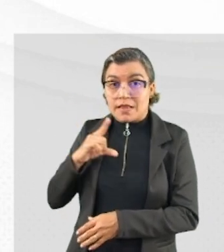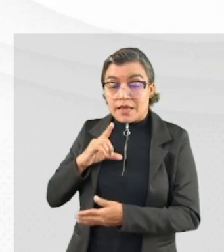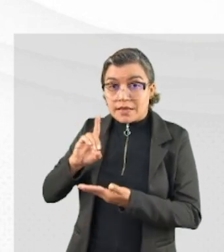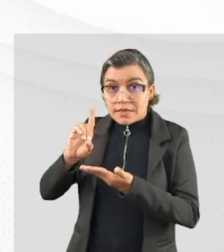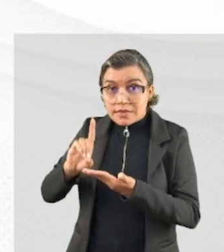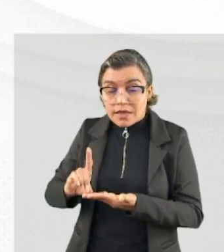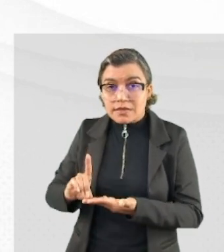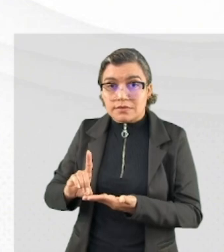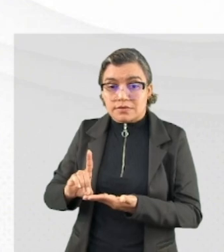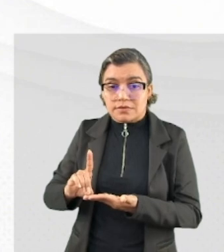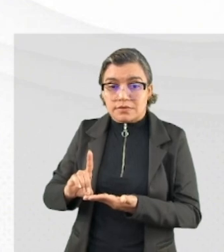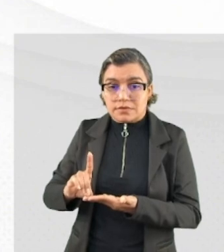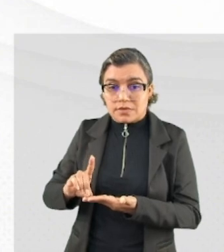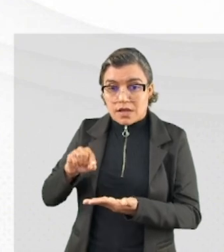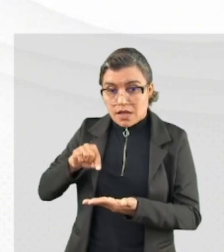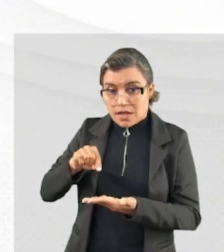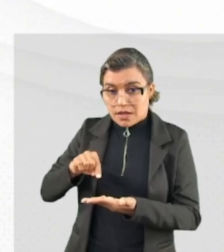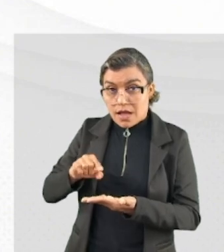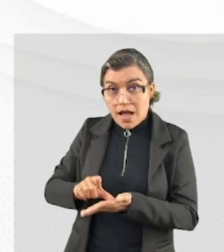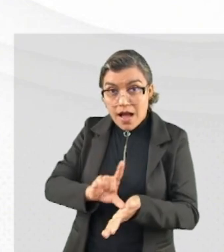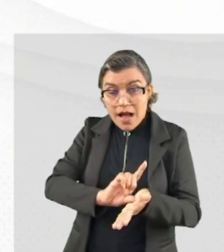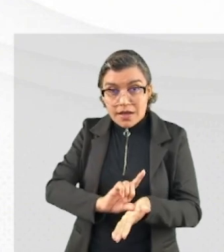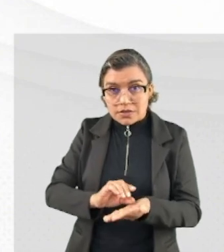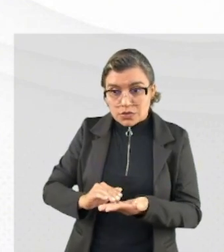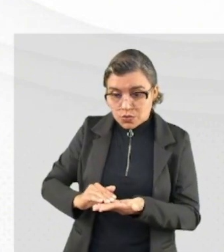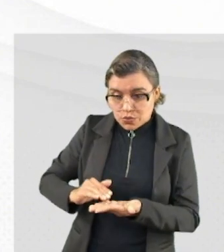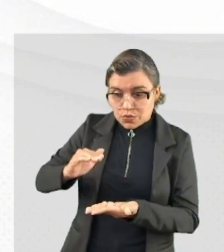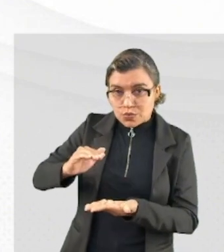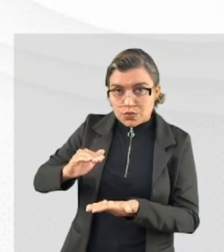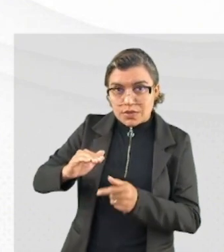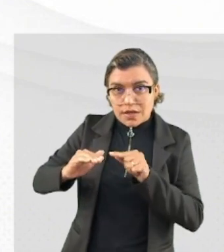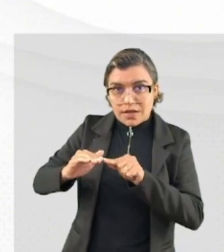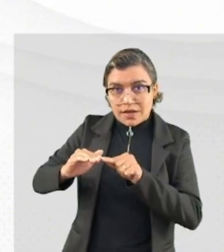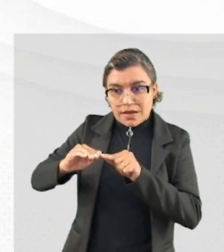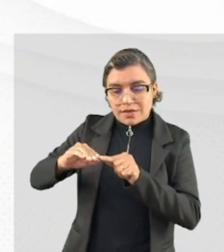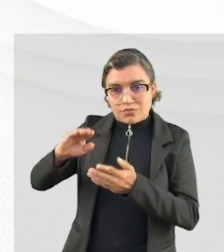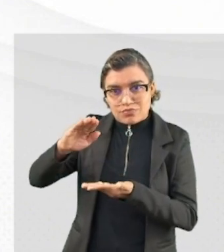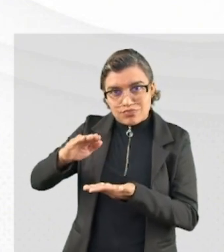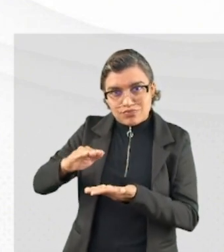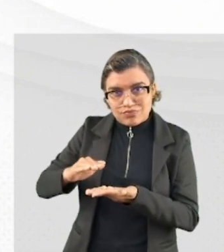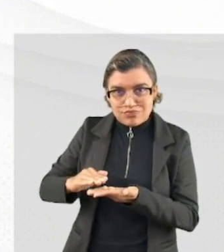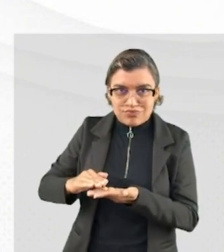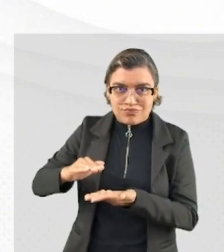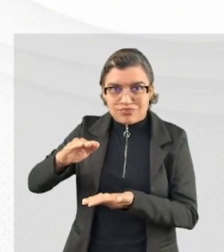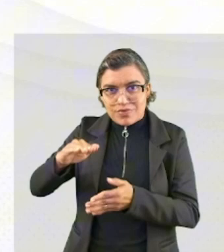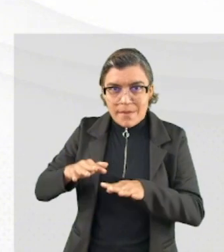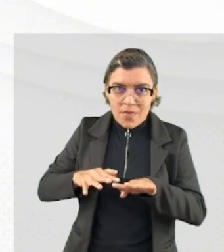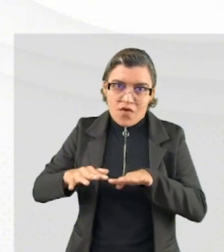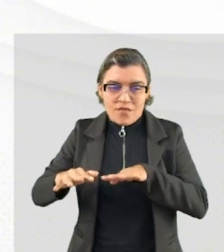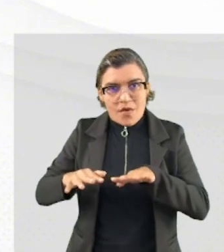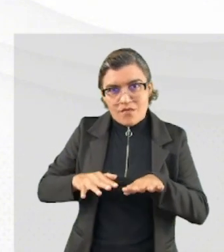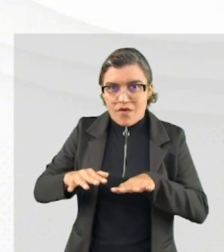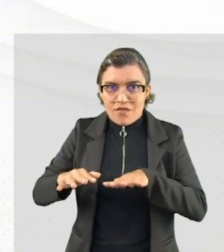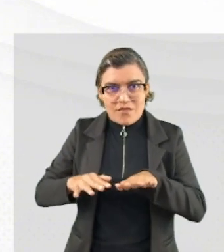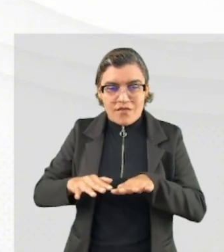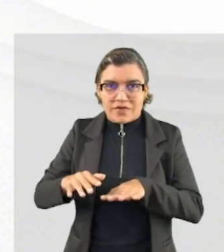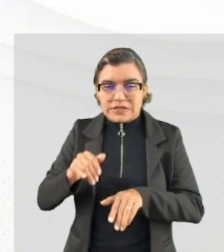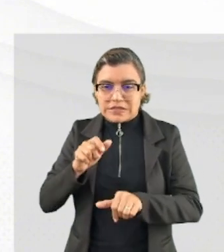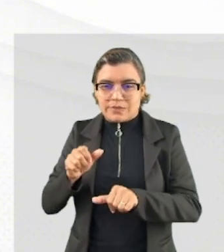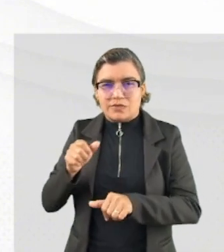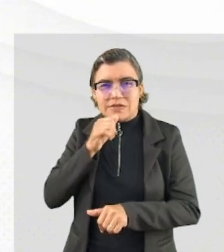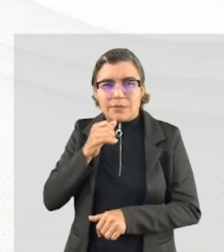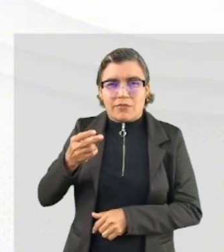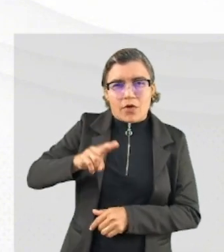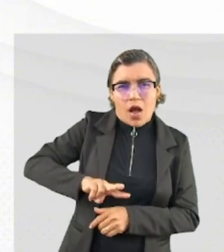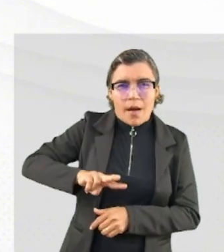sobe. A que tinha subido anteriormente vai descer para ser aquecida. Aí fica nesse movimento, o que está quente sobe, o que está